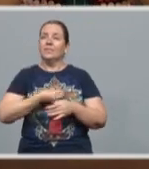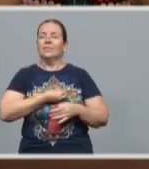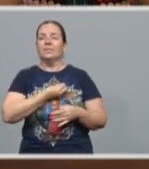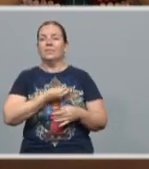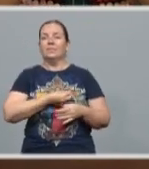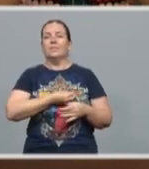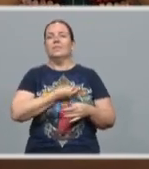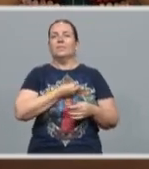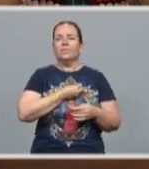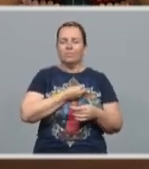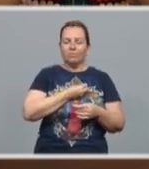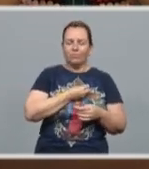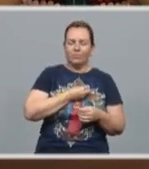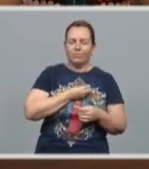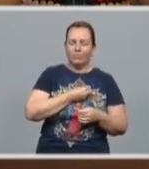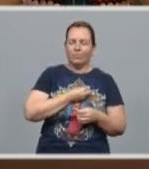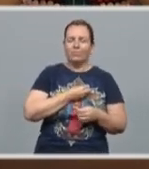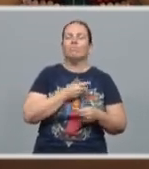sedento.